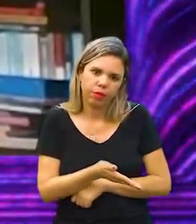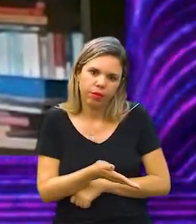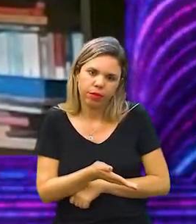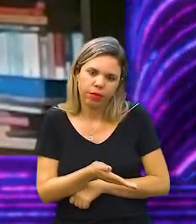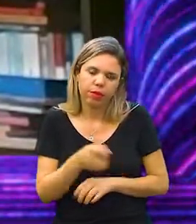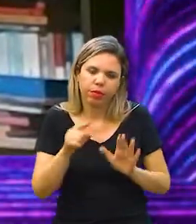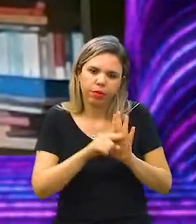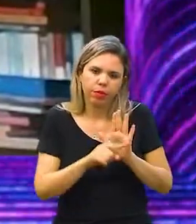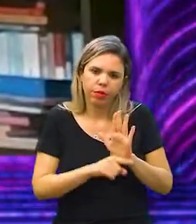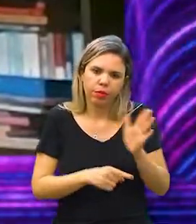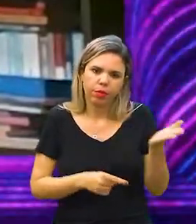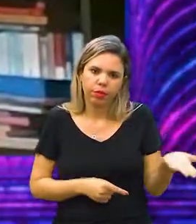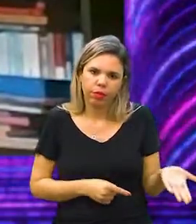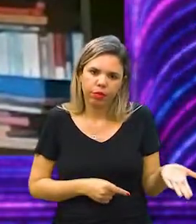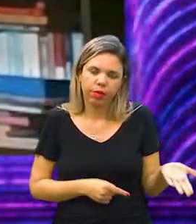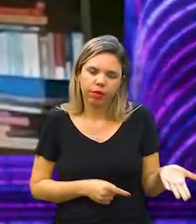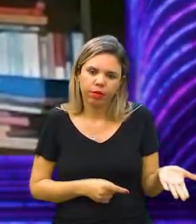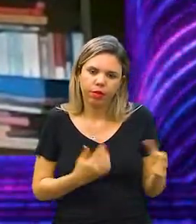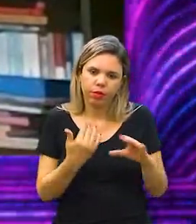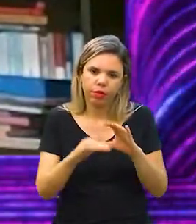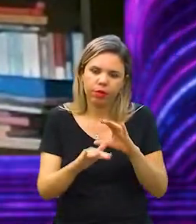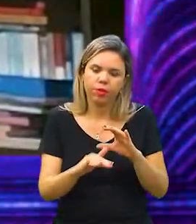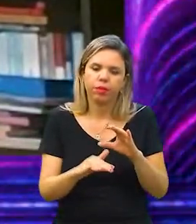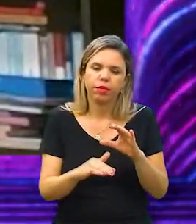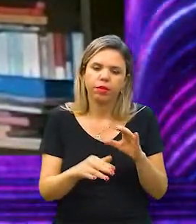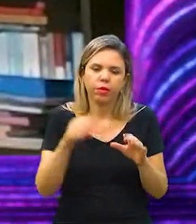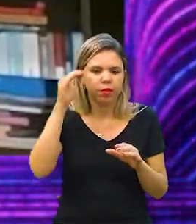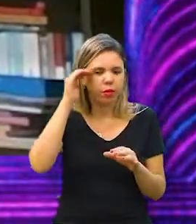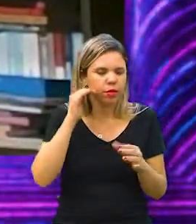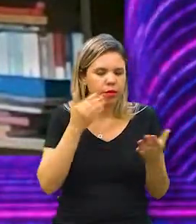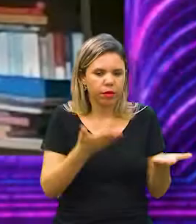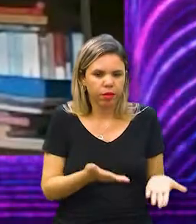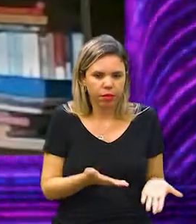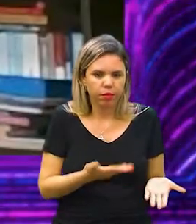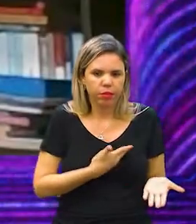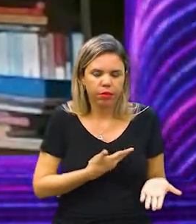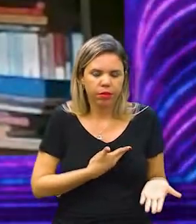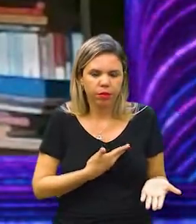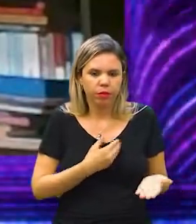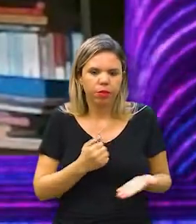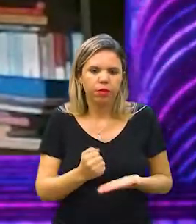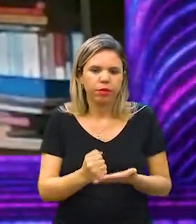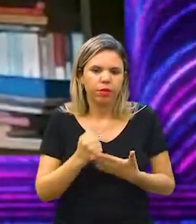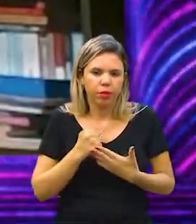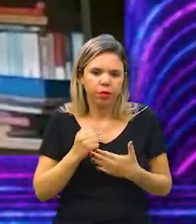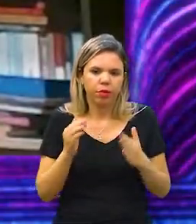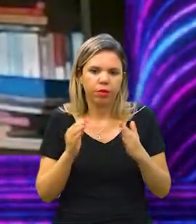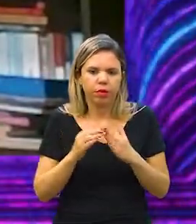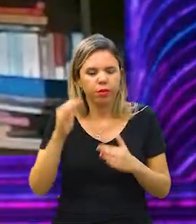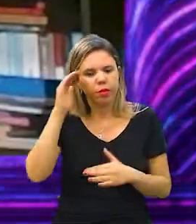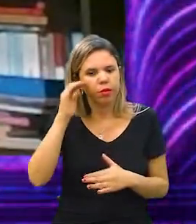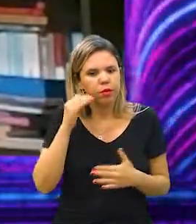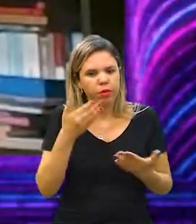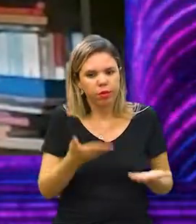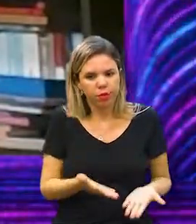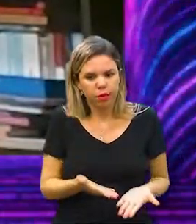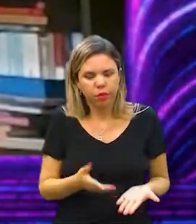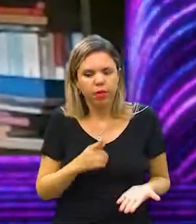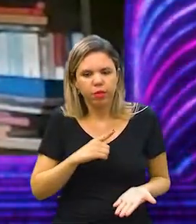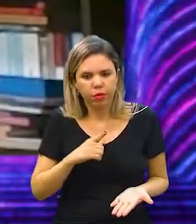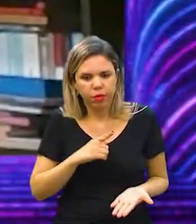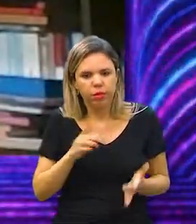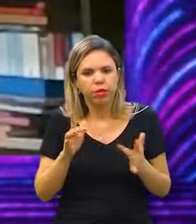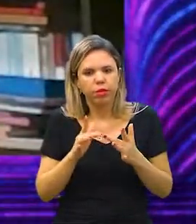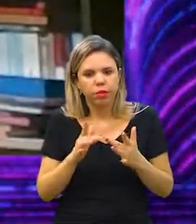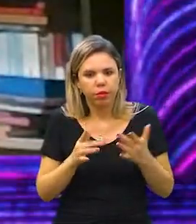um questionário que eu estou enviando para esses coreanos, uma amiga que está me ajudando, ela morou na Coreia, então ela tem